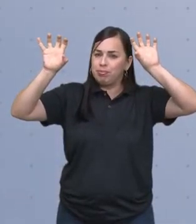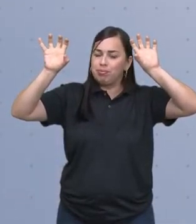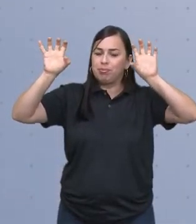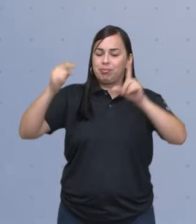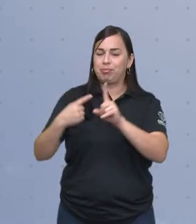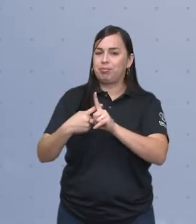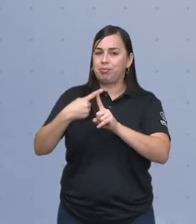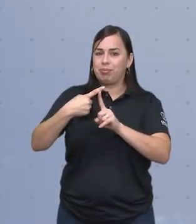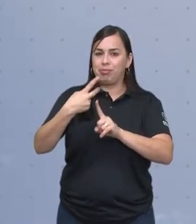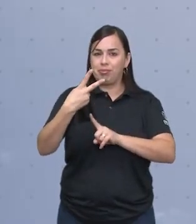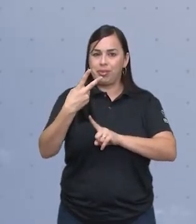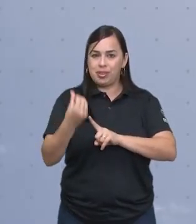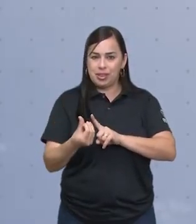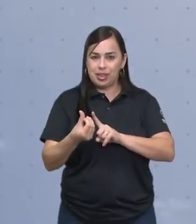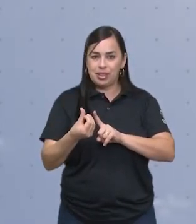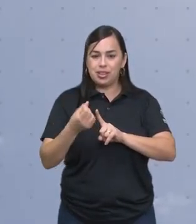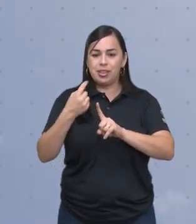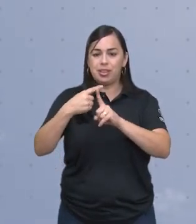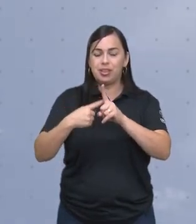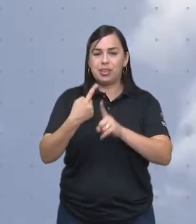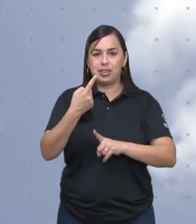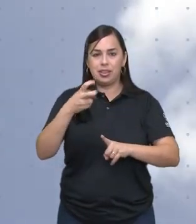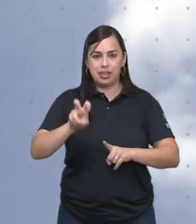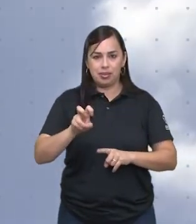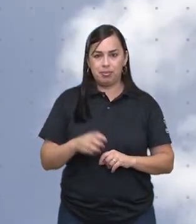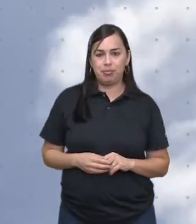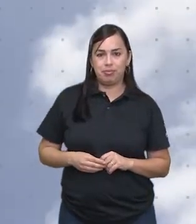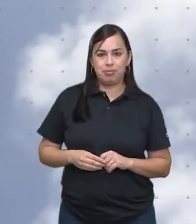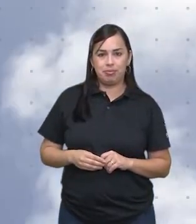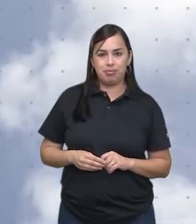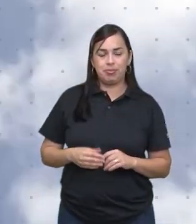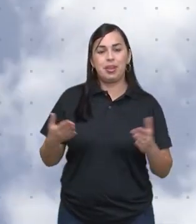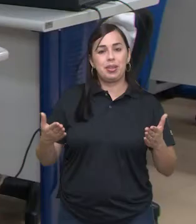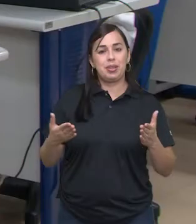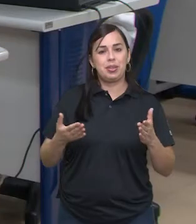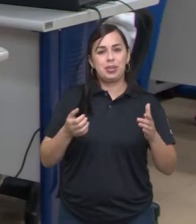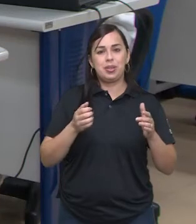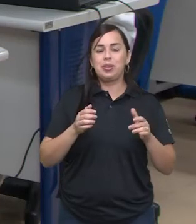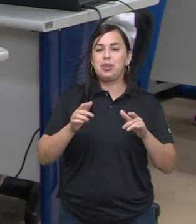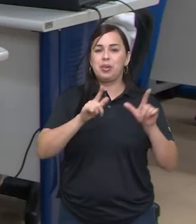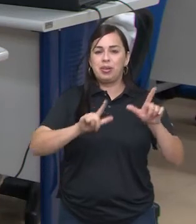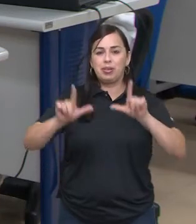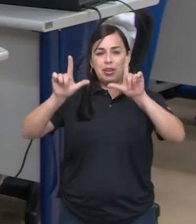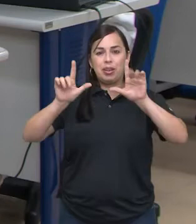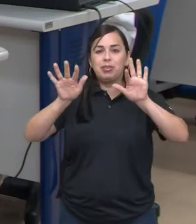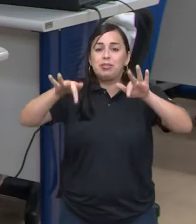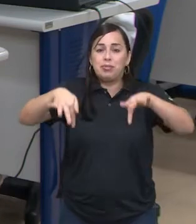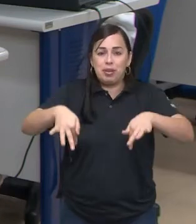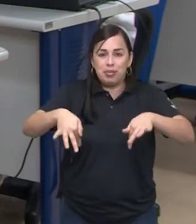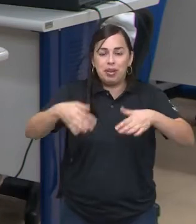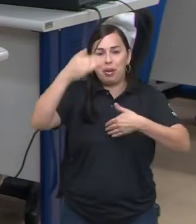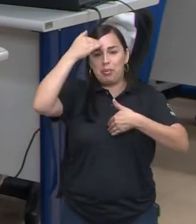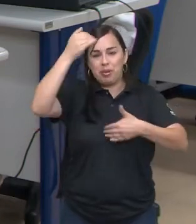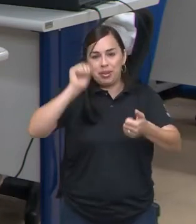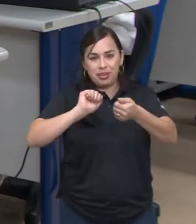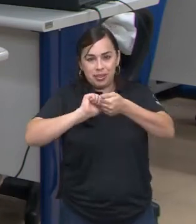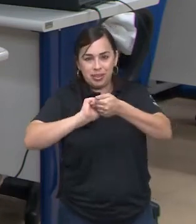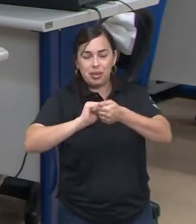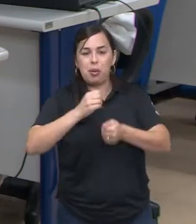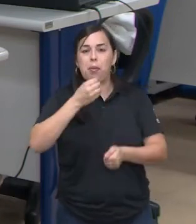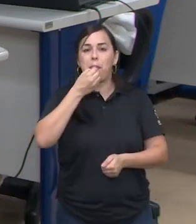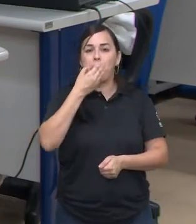deve chover. Máxima de 26 graus, mínima 15. E o boletim desta quarta fica por aqui. Eu